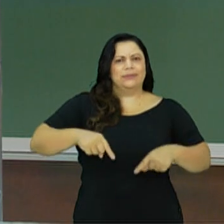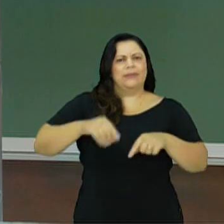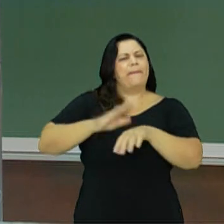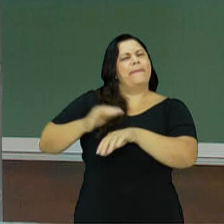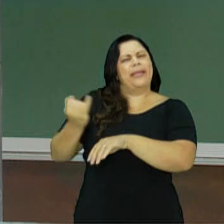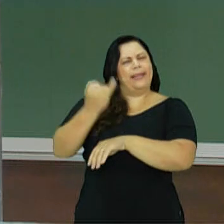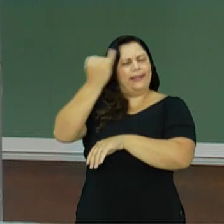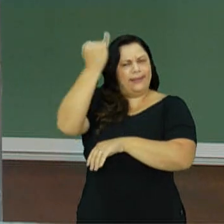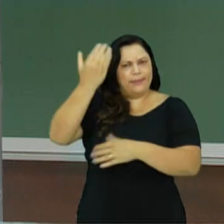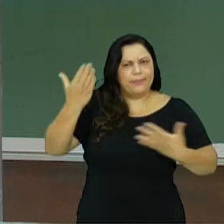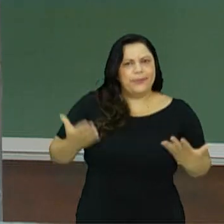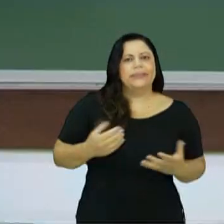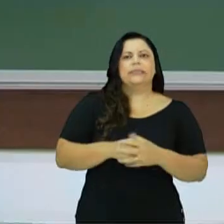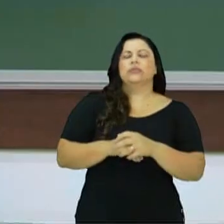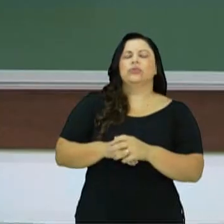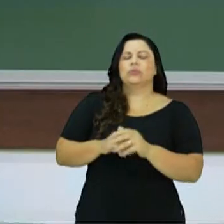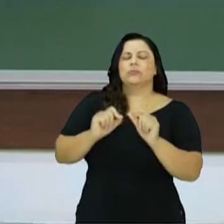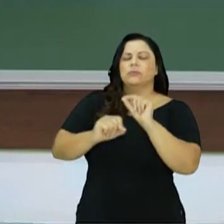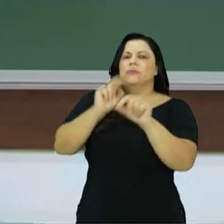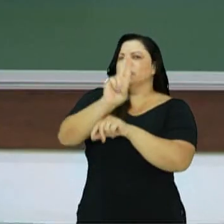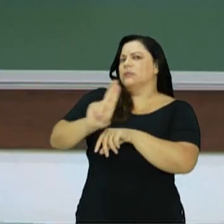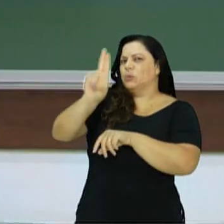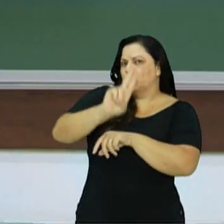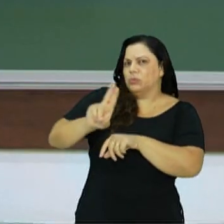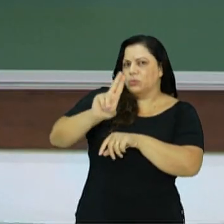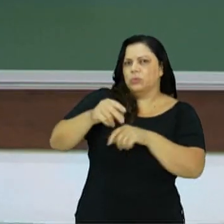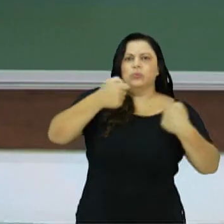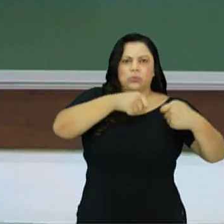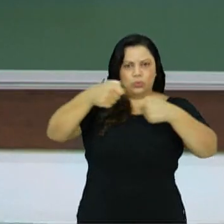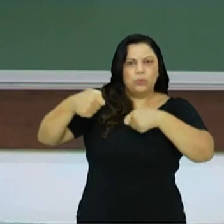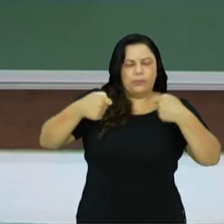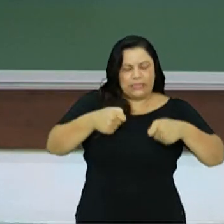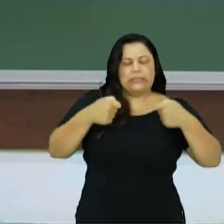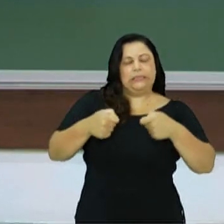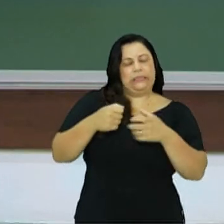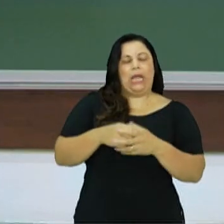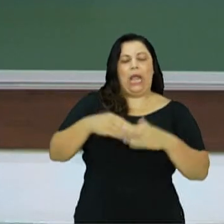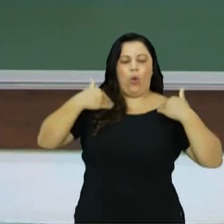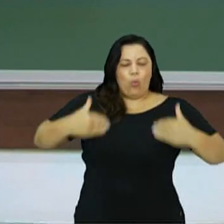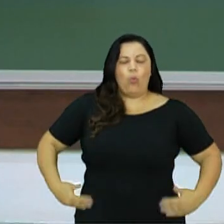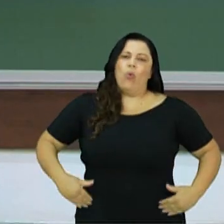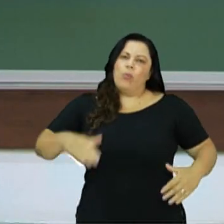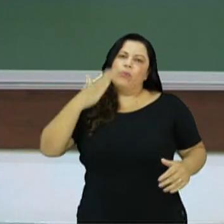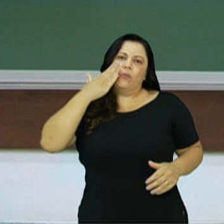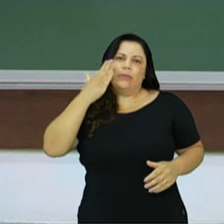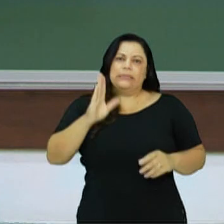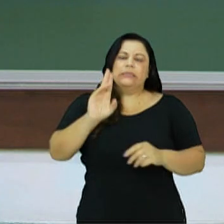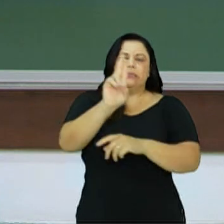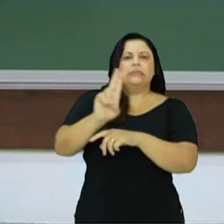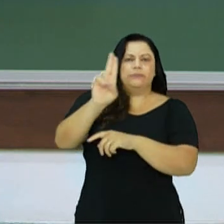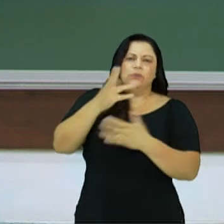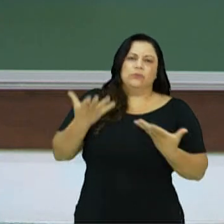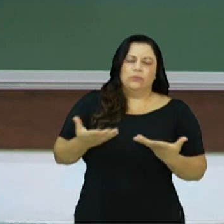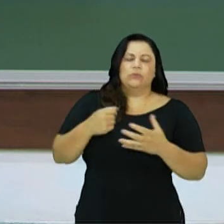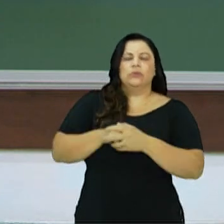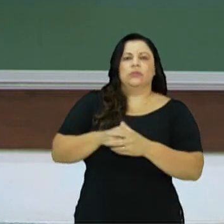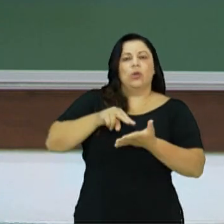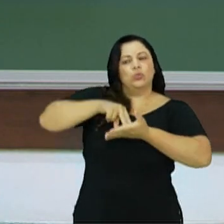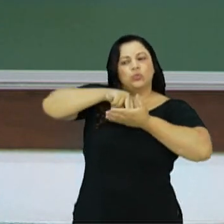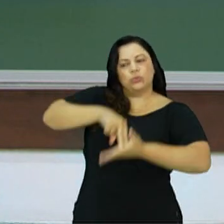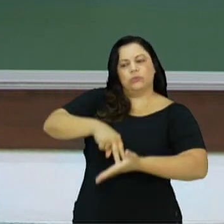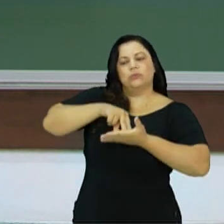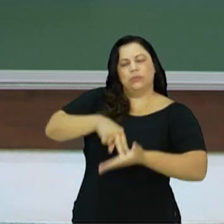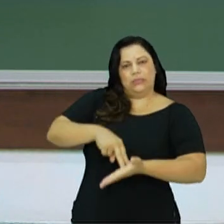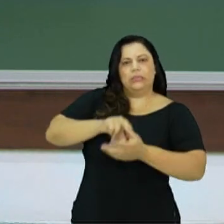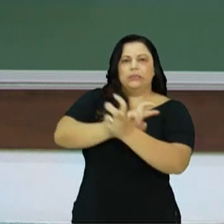vai ser utilizada quando for necessário, né? O corpo vai saber quando utilizar isso ali. Sustentação do corpo, né? Ou